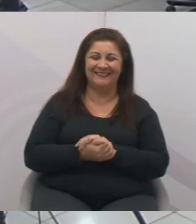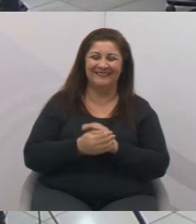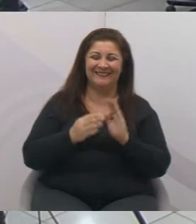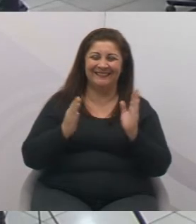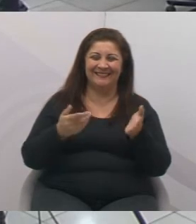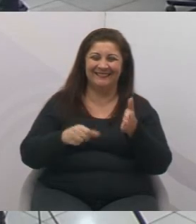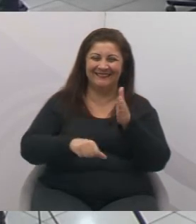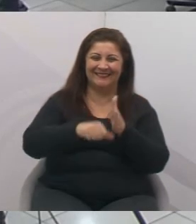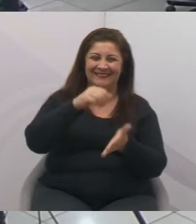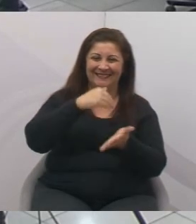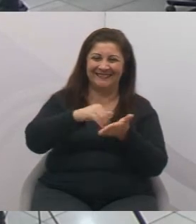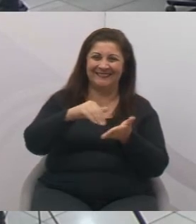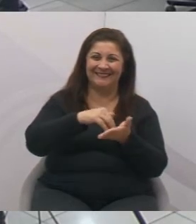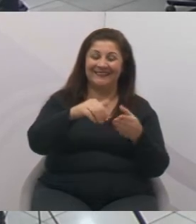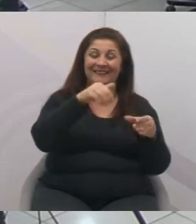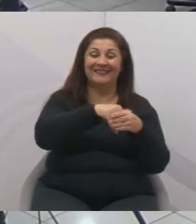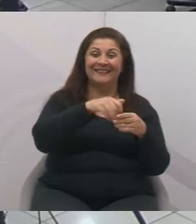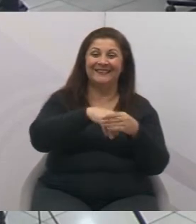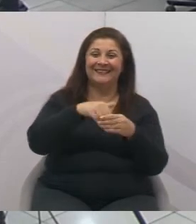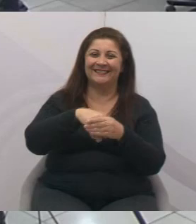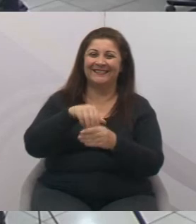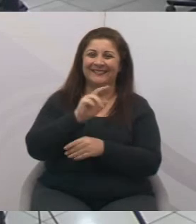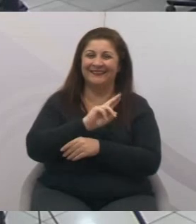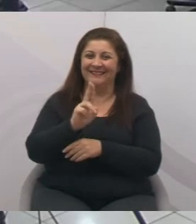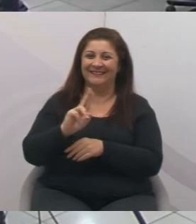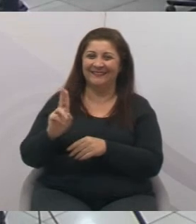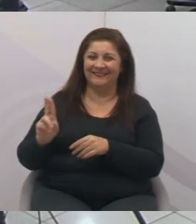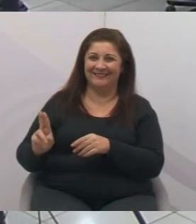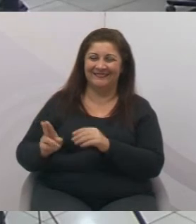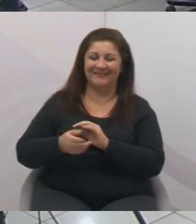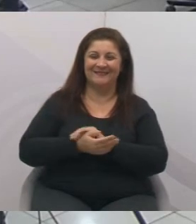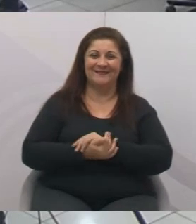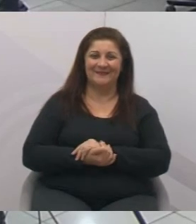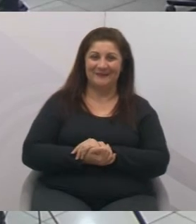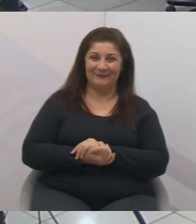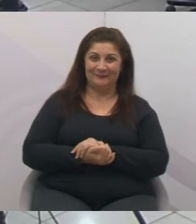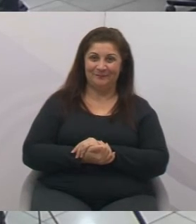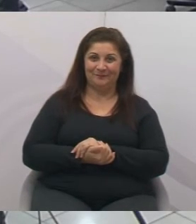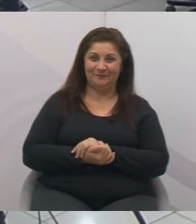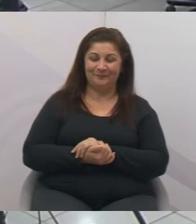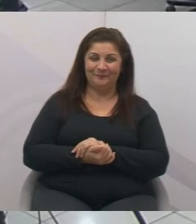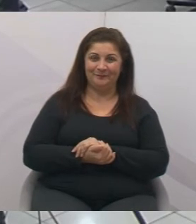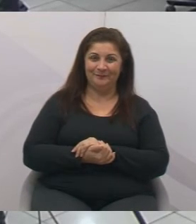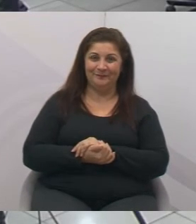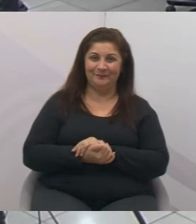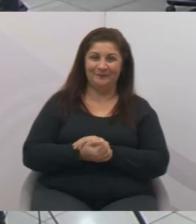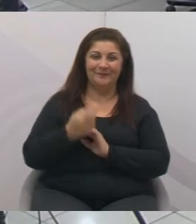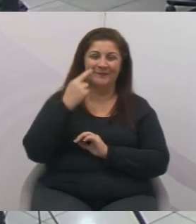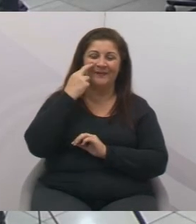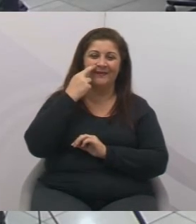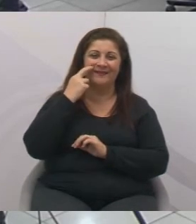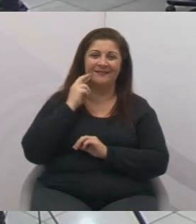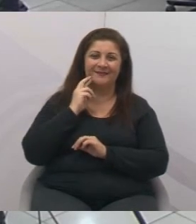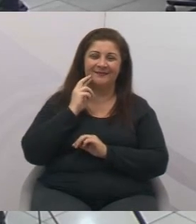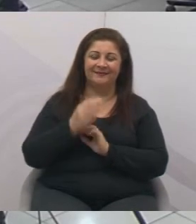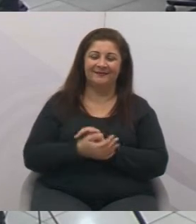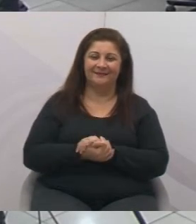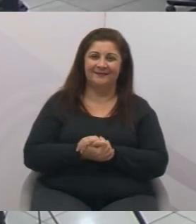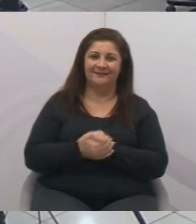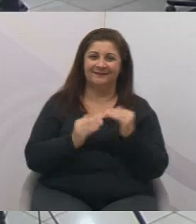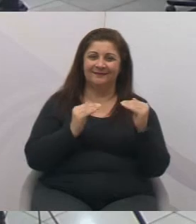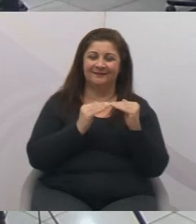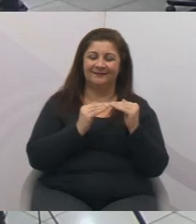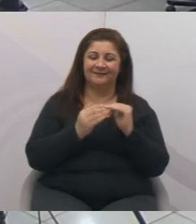secretário que proceda à votação nominal do projeto na forma regimental. Como voto o vereador Rogério Timóteo.